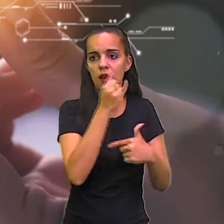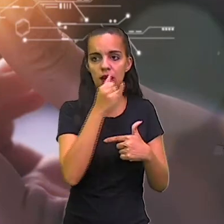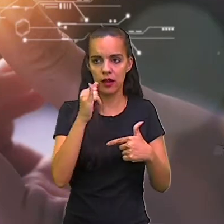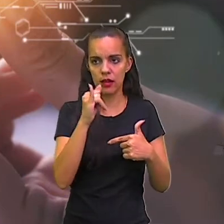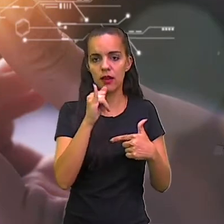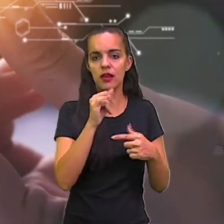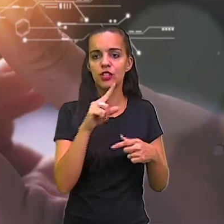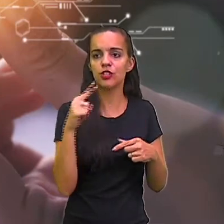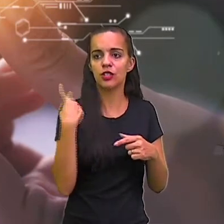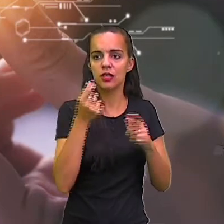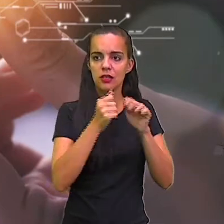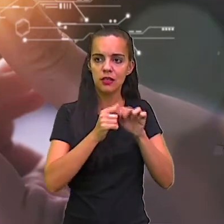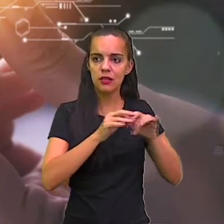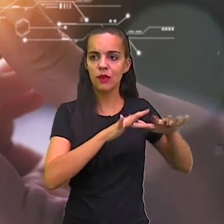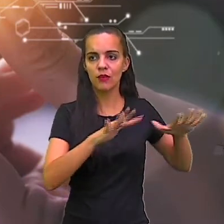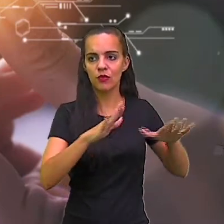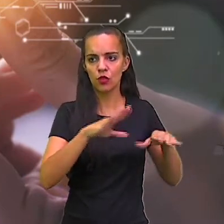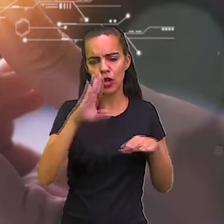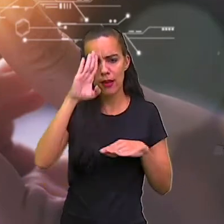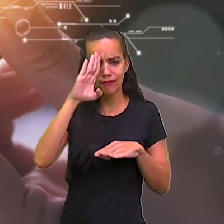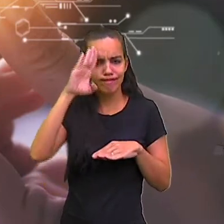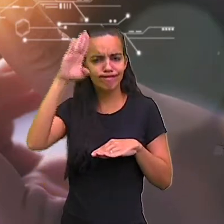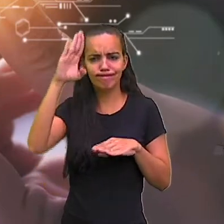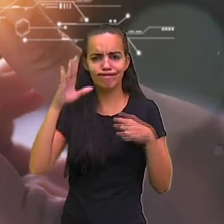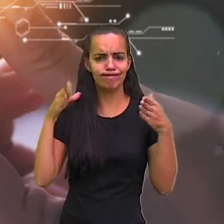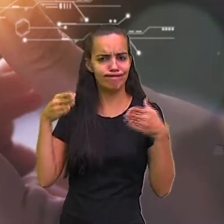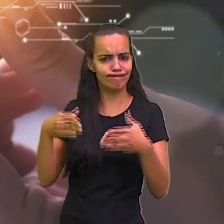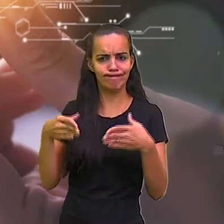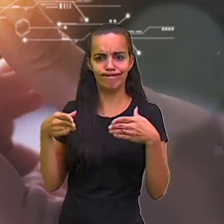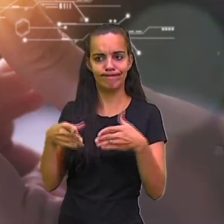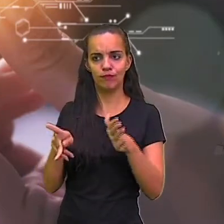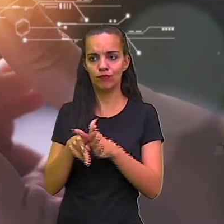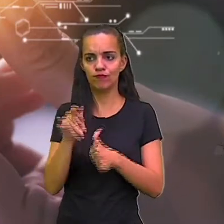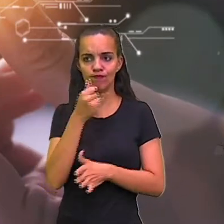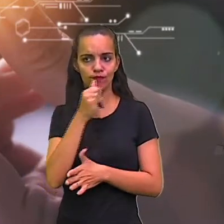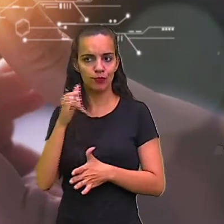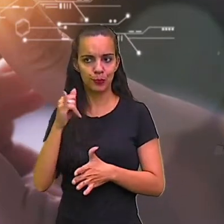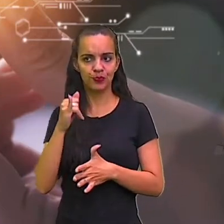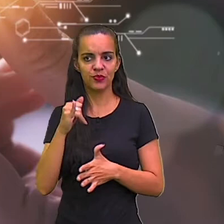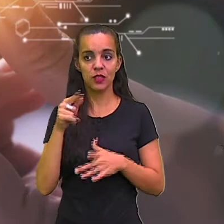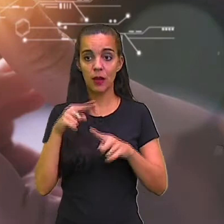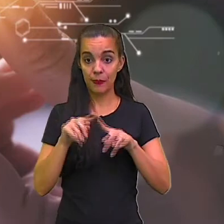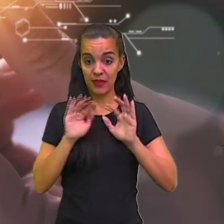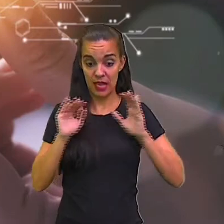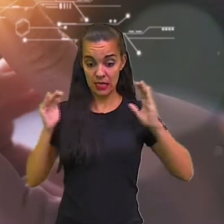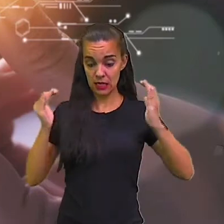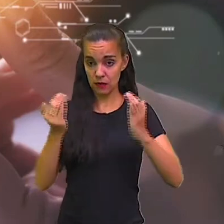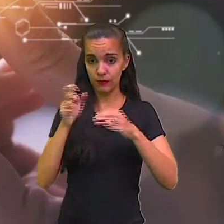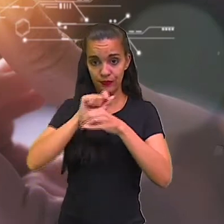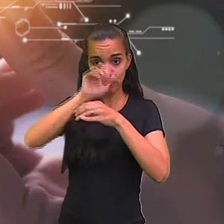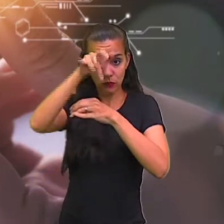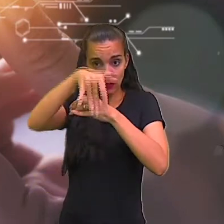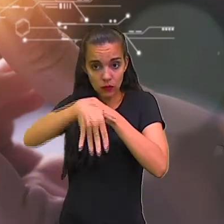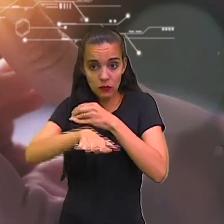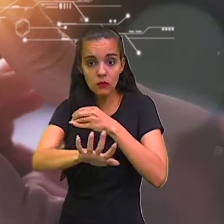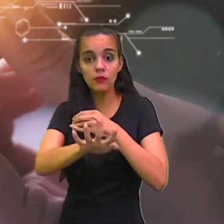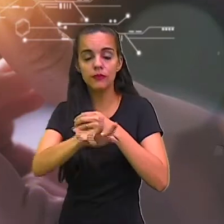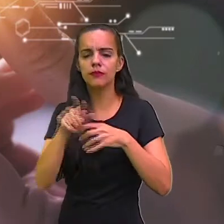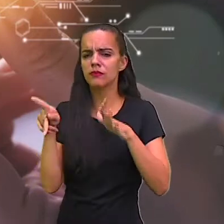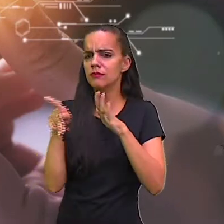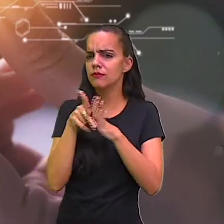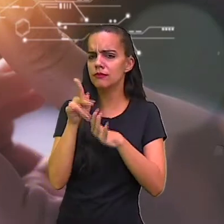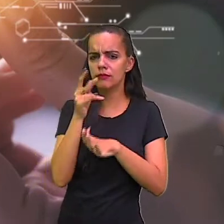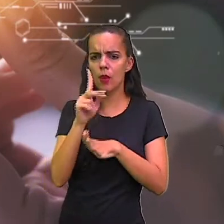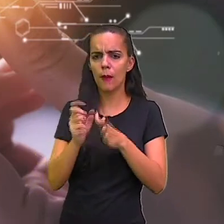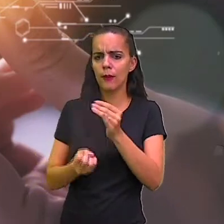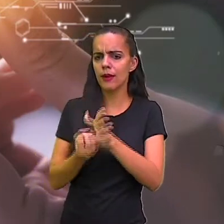a dialética é a principal fonte de energia do mundo ela é produzida a partir do potencial elétrico de dois